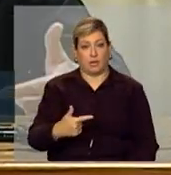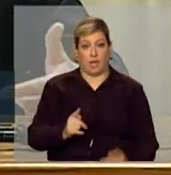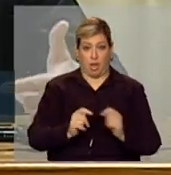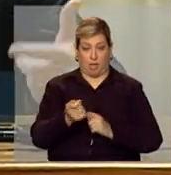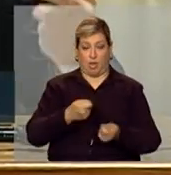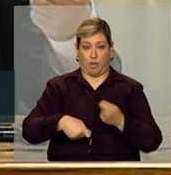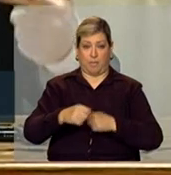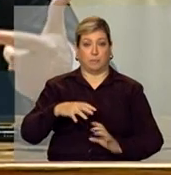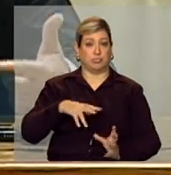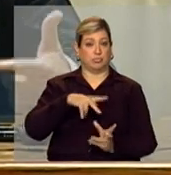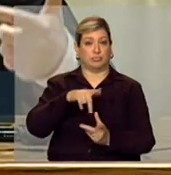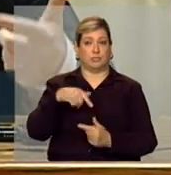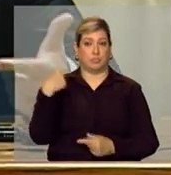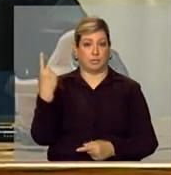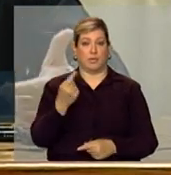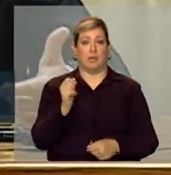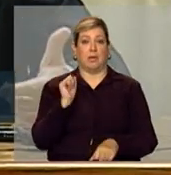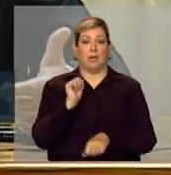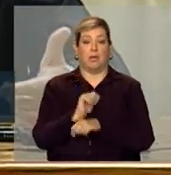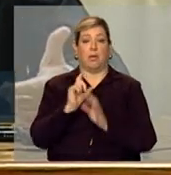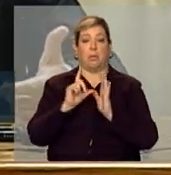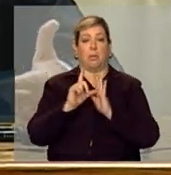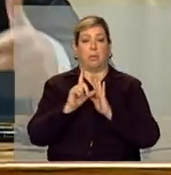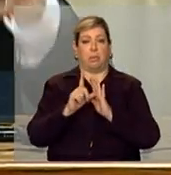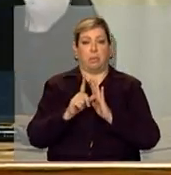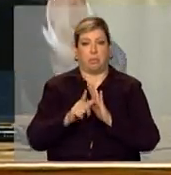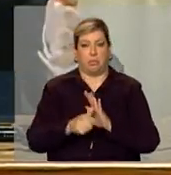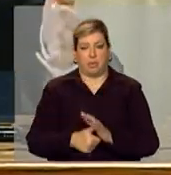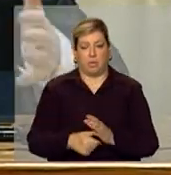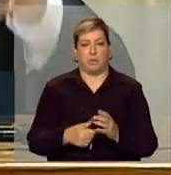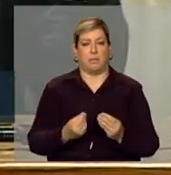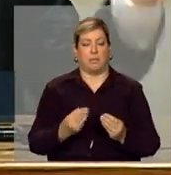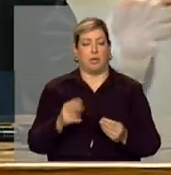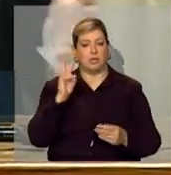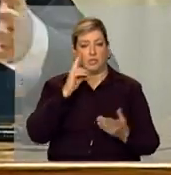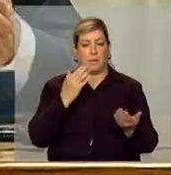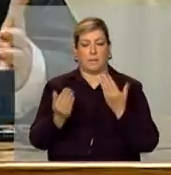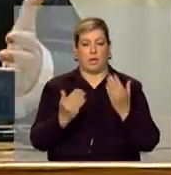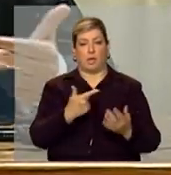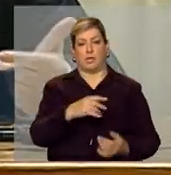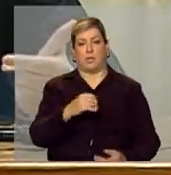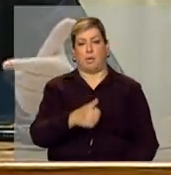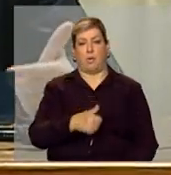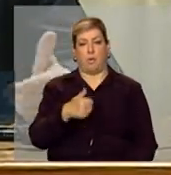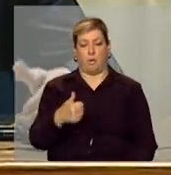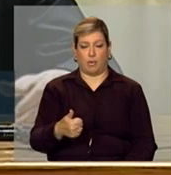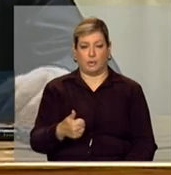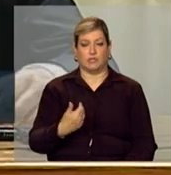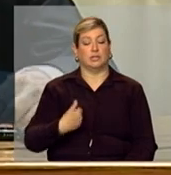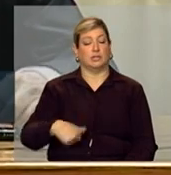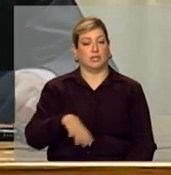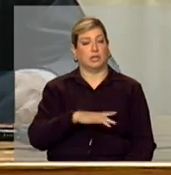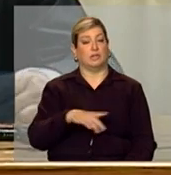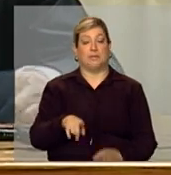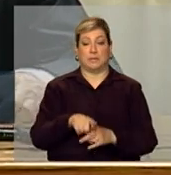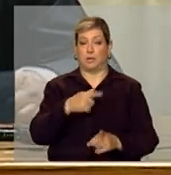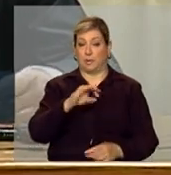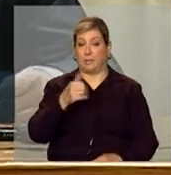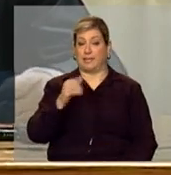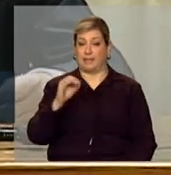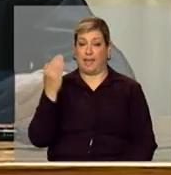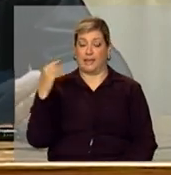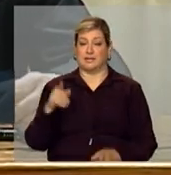mundial desacelerou fortemente em relação a 2011 e 2010 nós tivemos mais